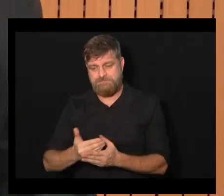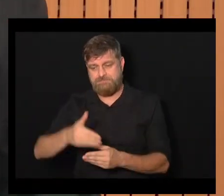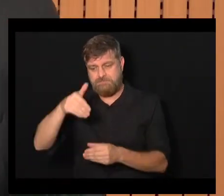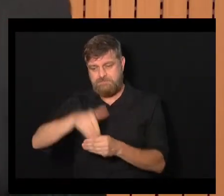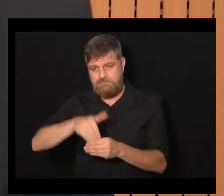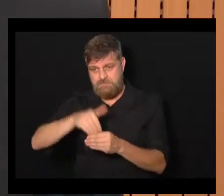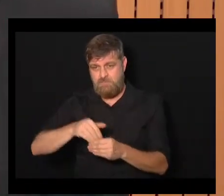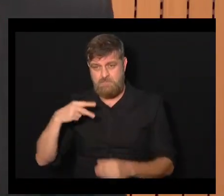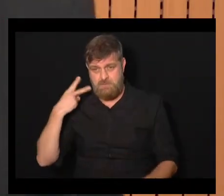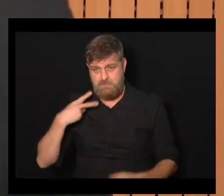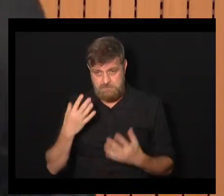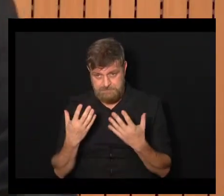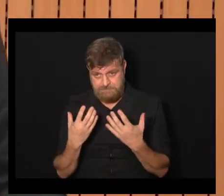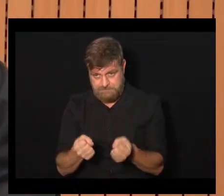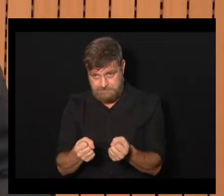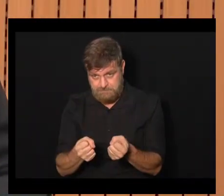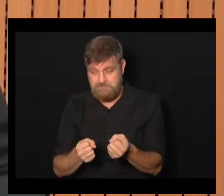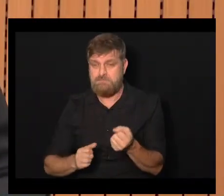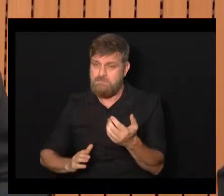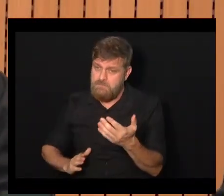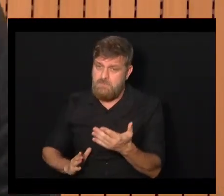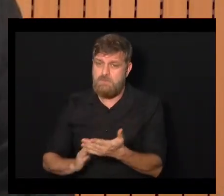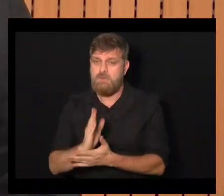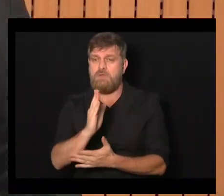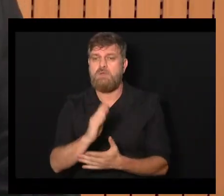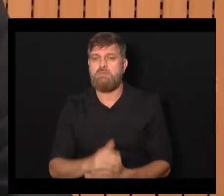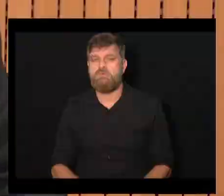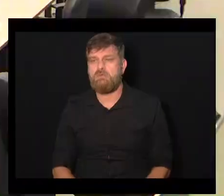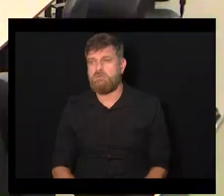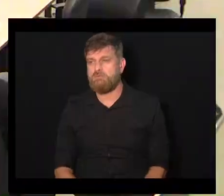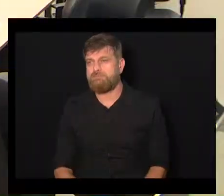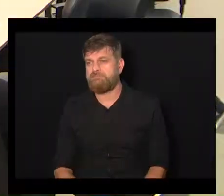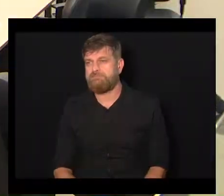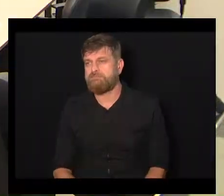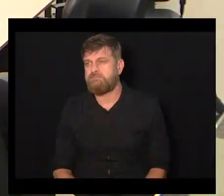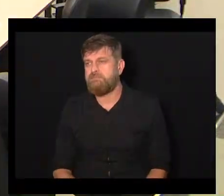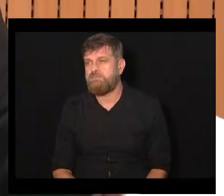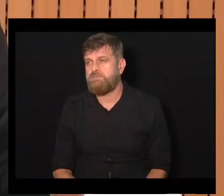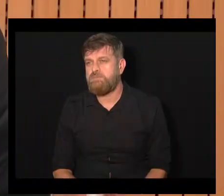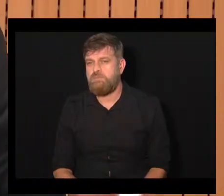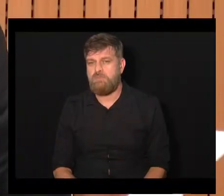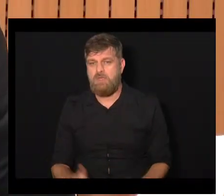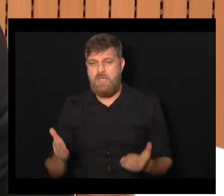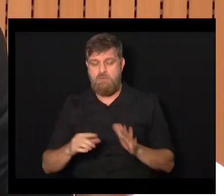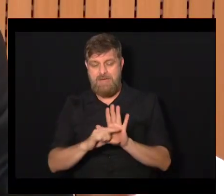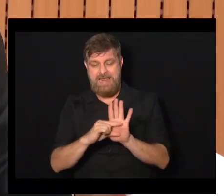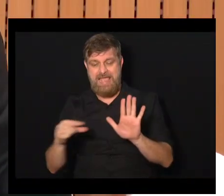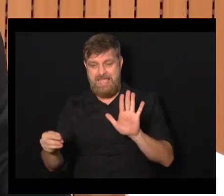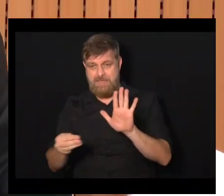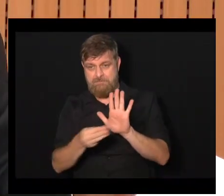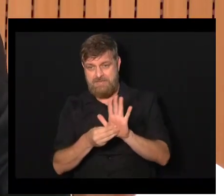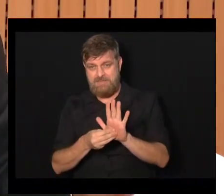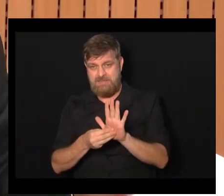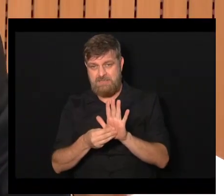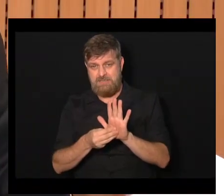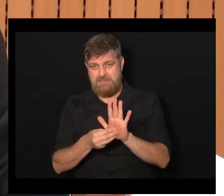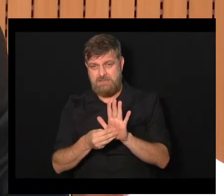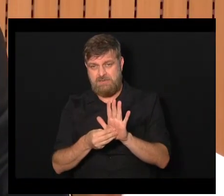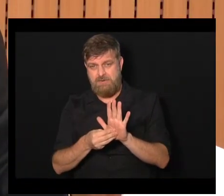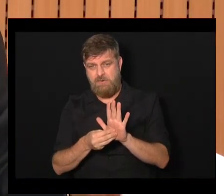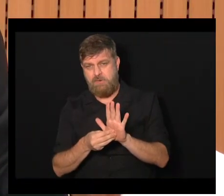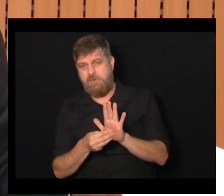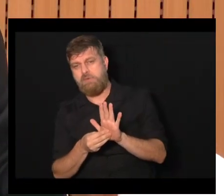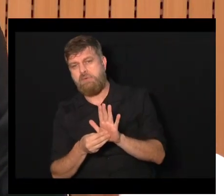à votação. Vereadores favoráveis, permaneçam como estão. Aprovado. Agora vamos votar a emenda de folhas 30...